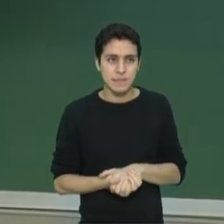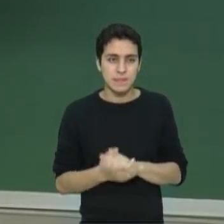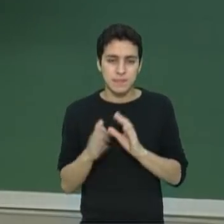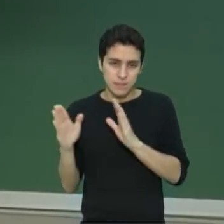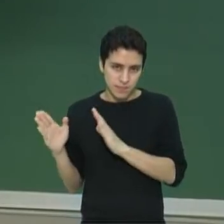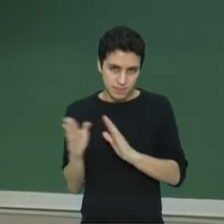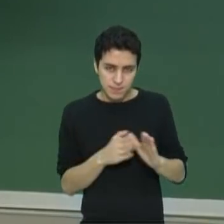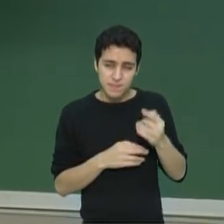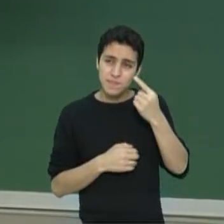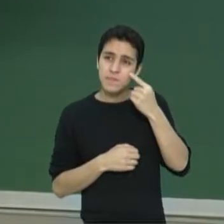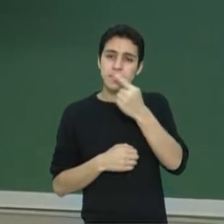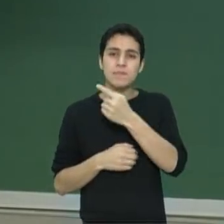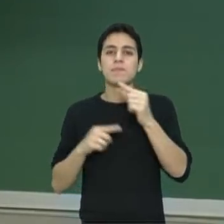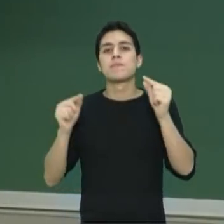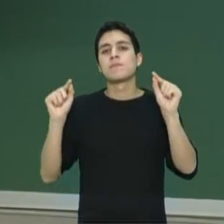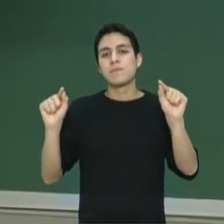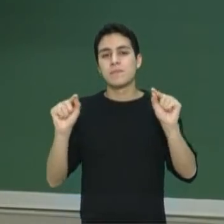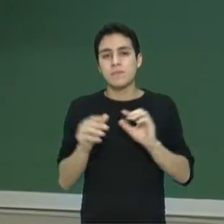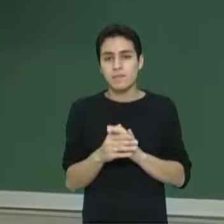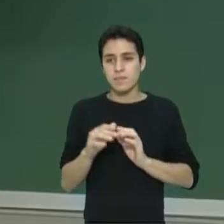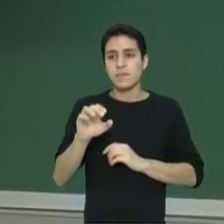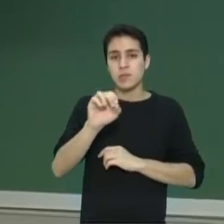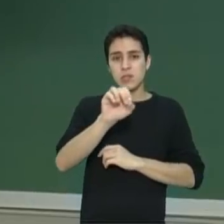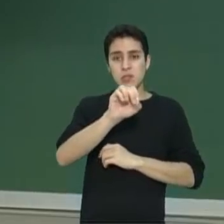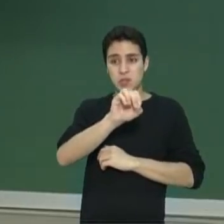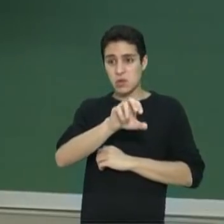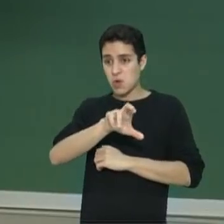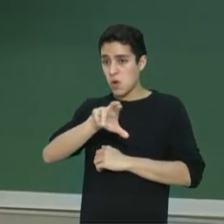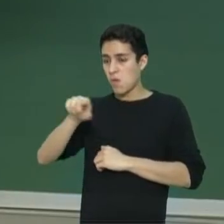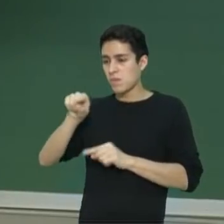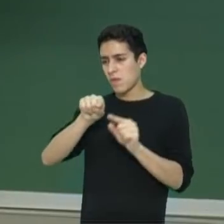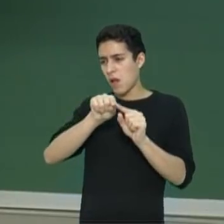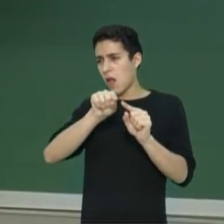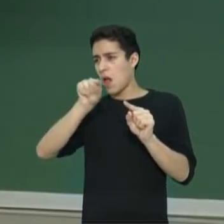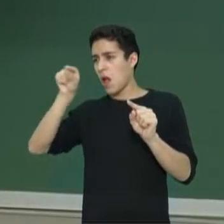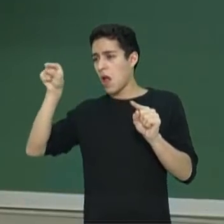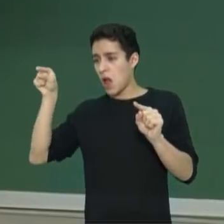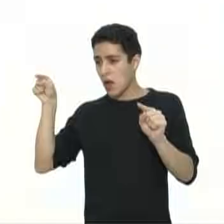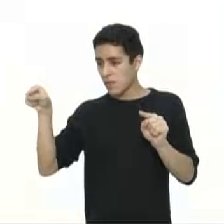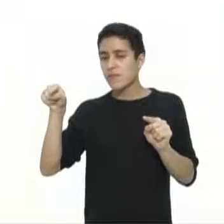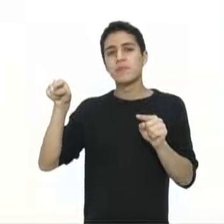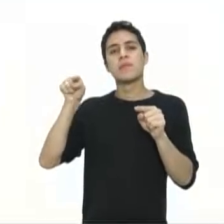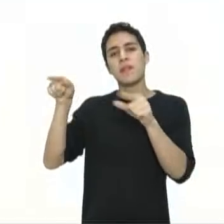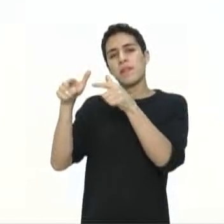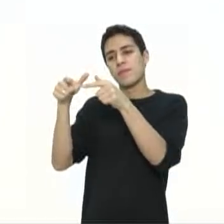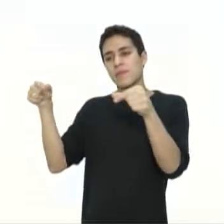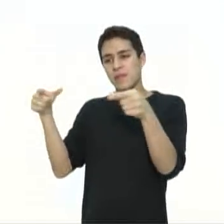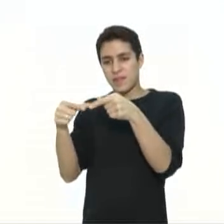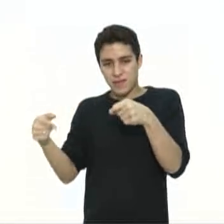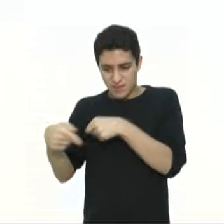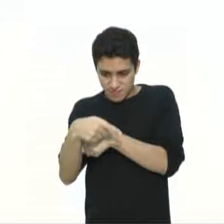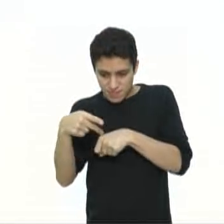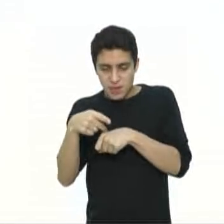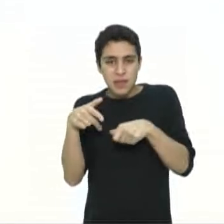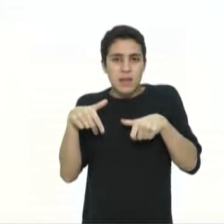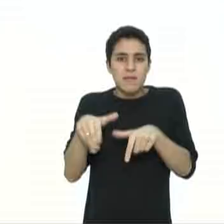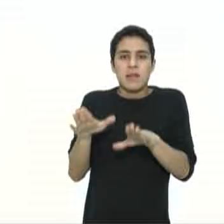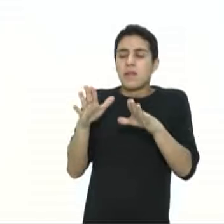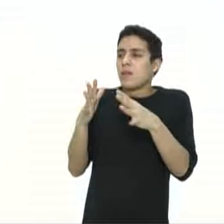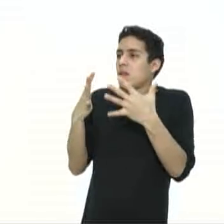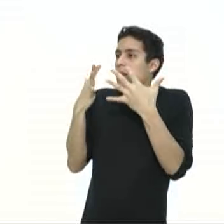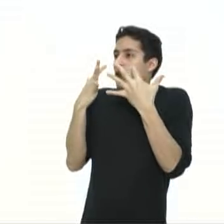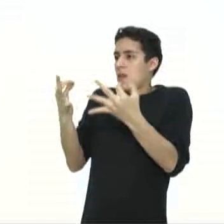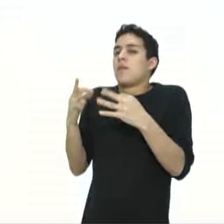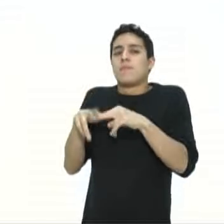E aqui no Extremo Oriente, né, trouxe o Japão, né, que é um dos países que mais impressiona, né,